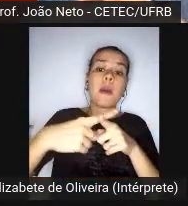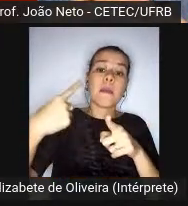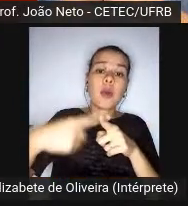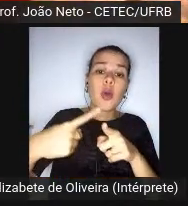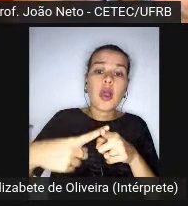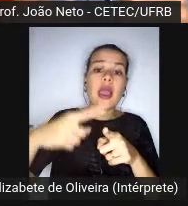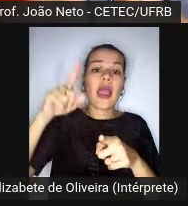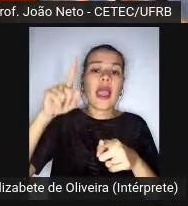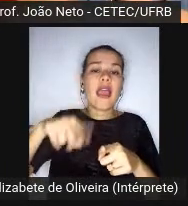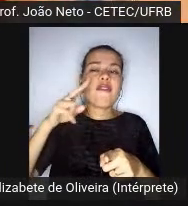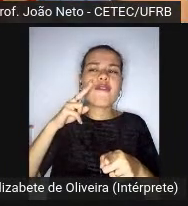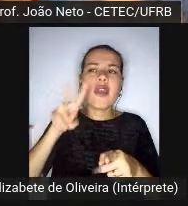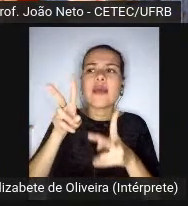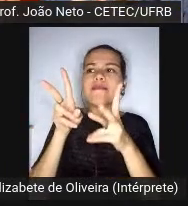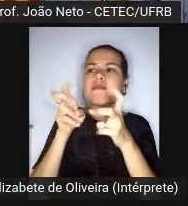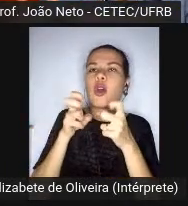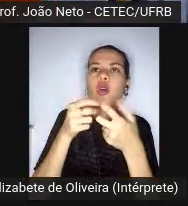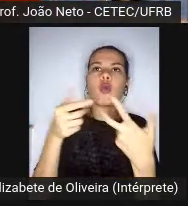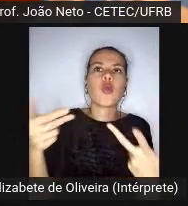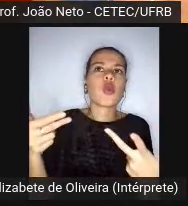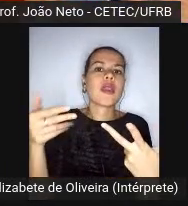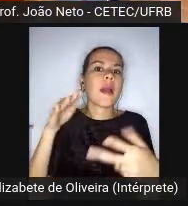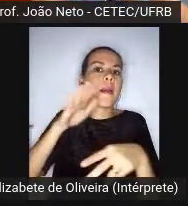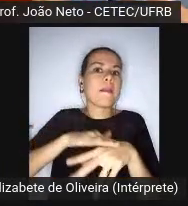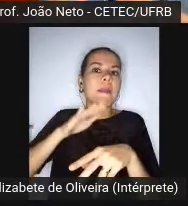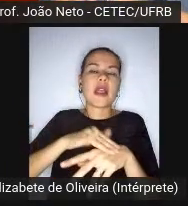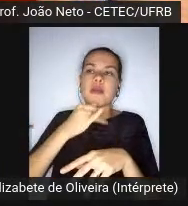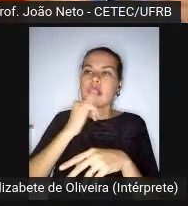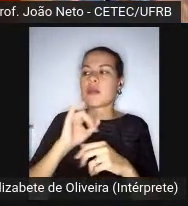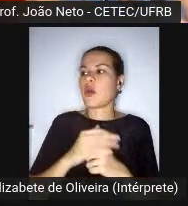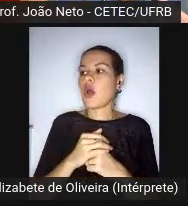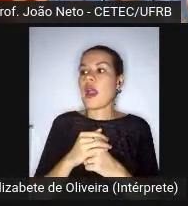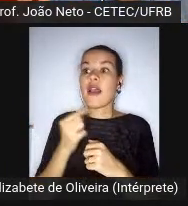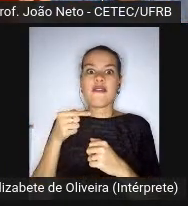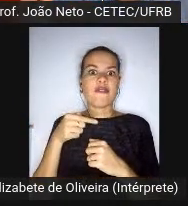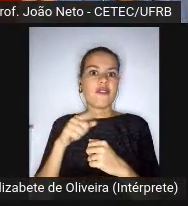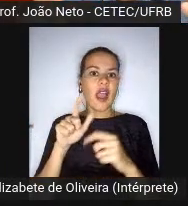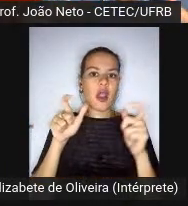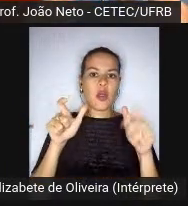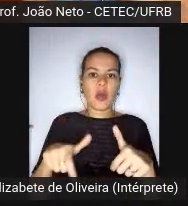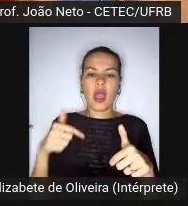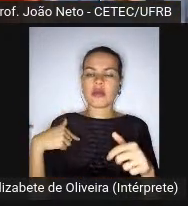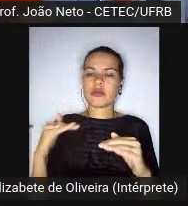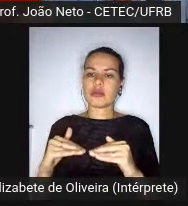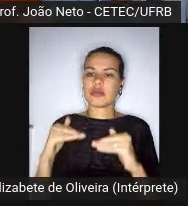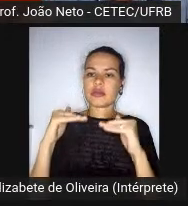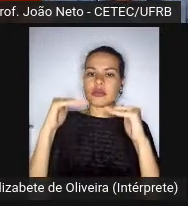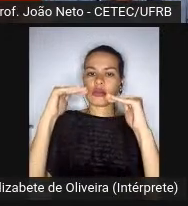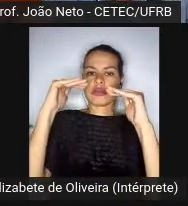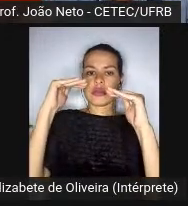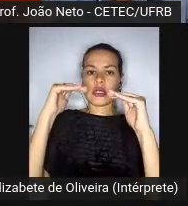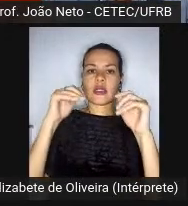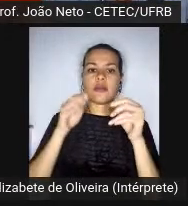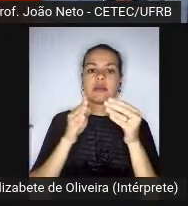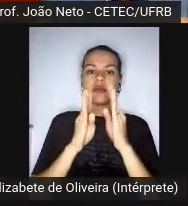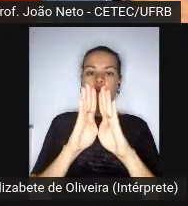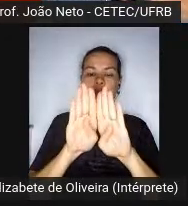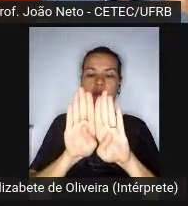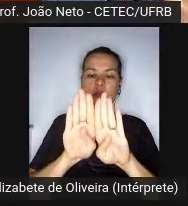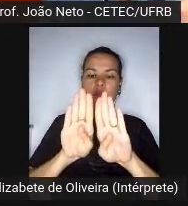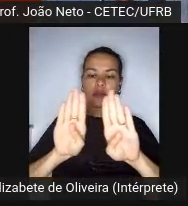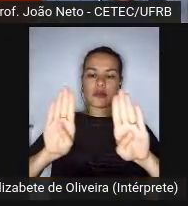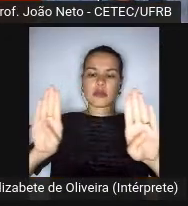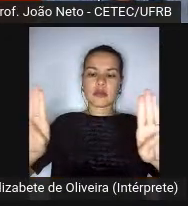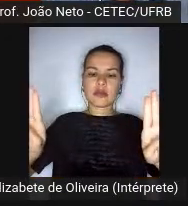situações mais banais são por exemplo pegamos o elevador será que todo e qualquer pessoa com deficiência consegue pegar esse mesmo elevador